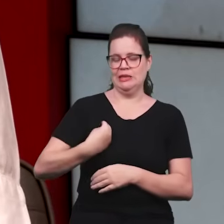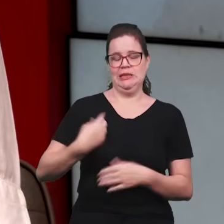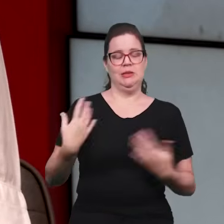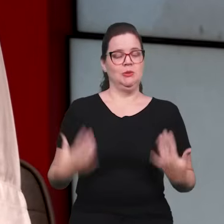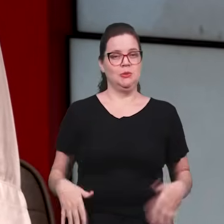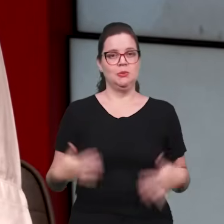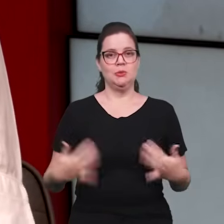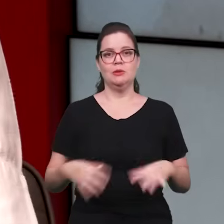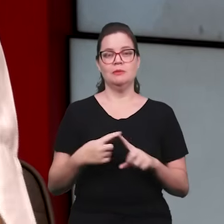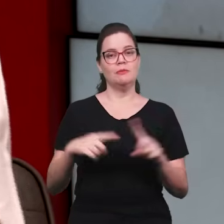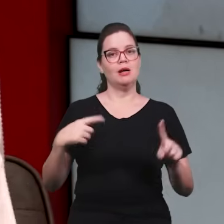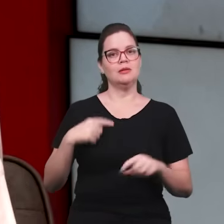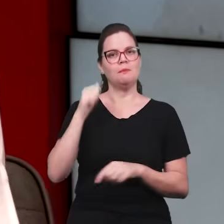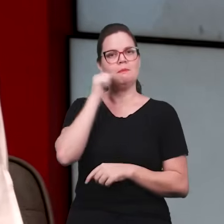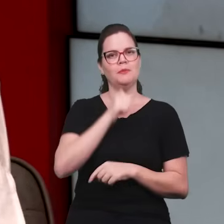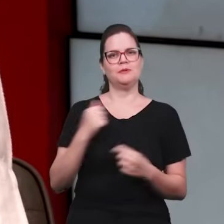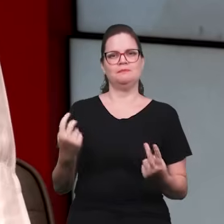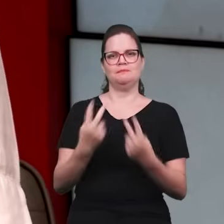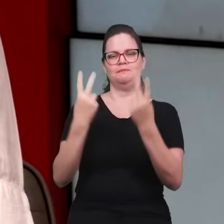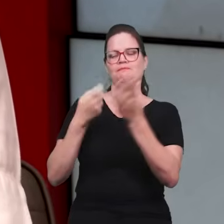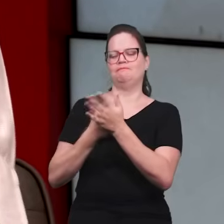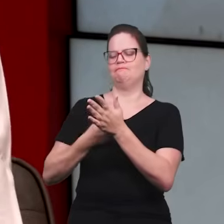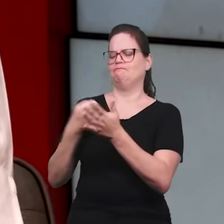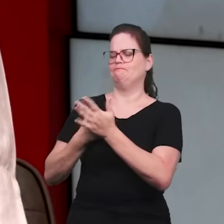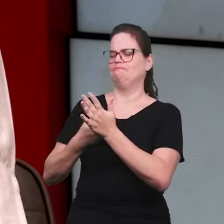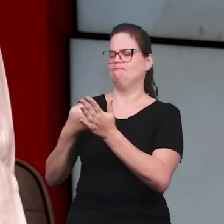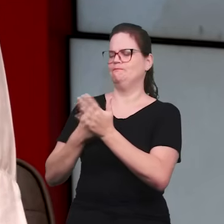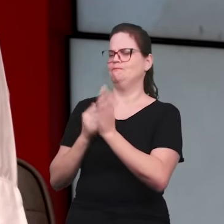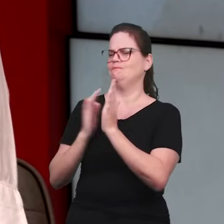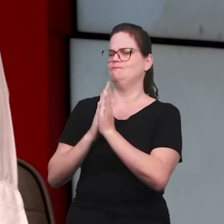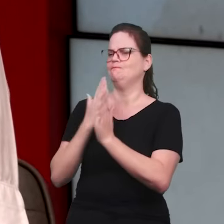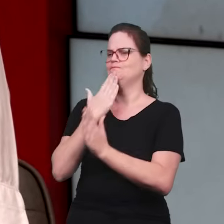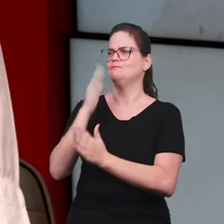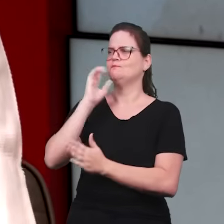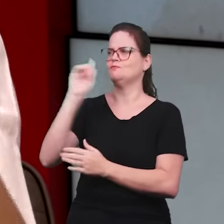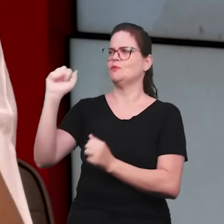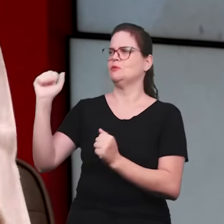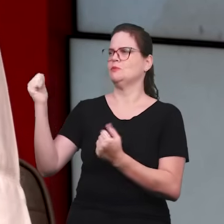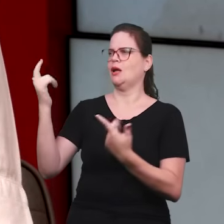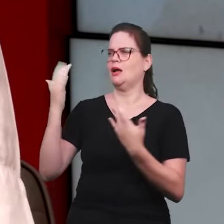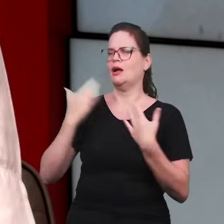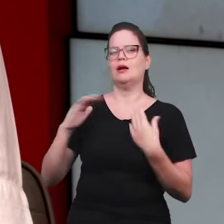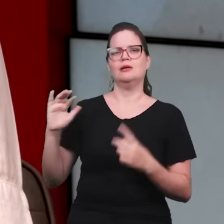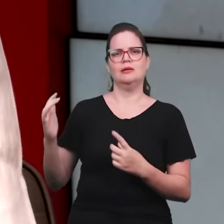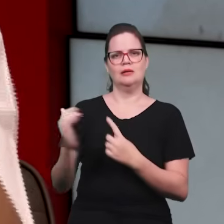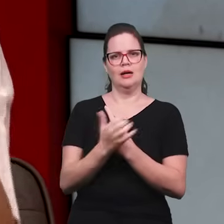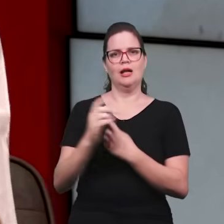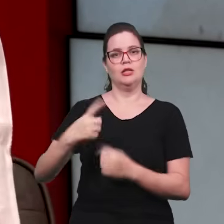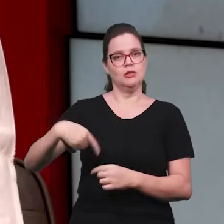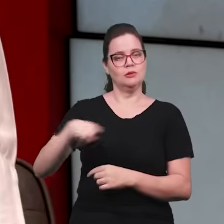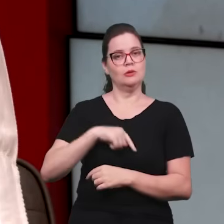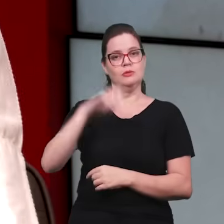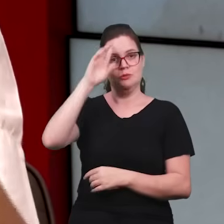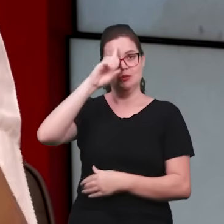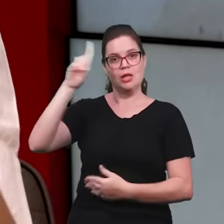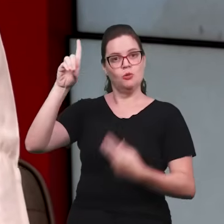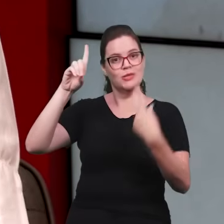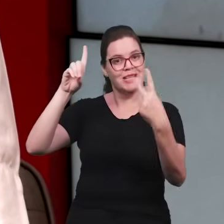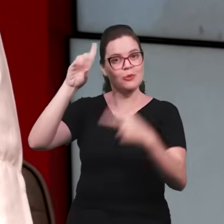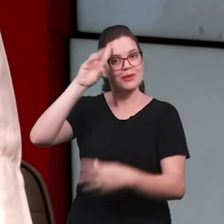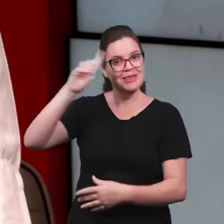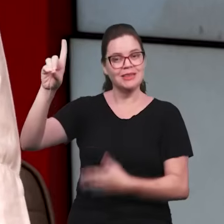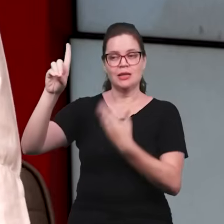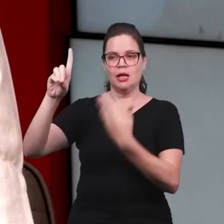mulher virtuosa, está buscando do Senhor uma bênção, uma provisão para o seu lar, o nosso Deus, o seu Deus, vai